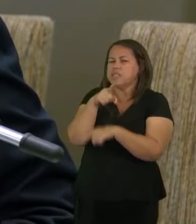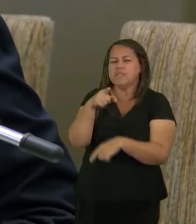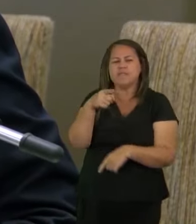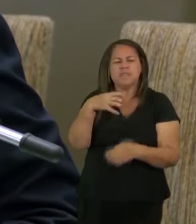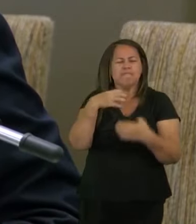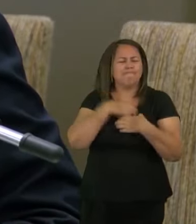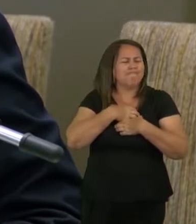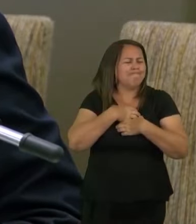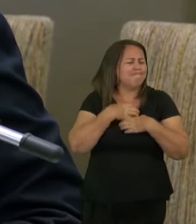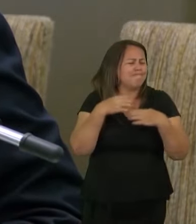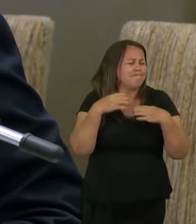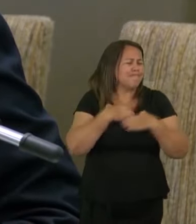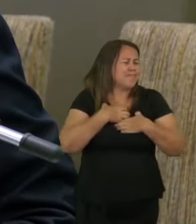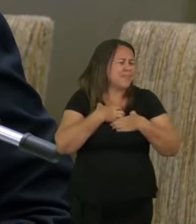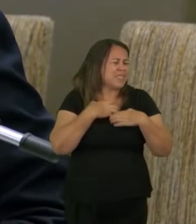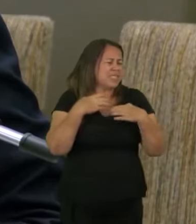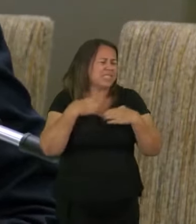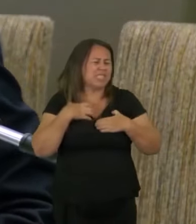angustiado,